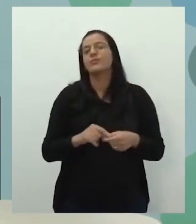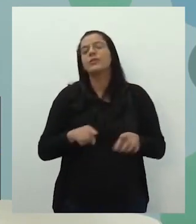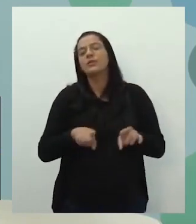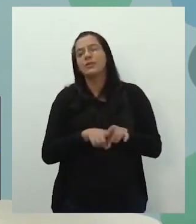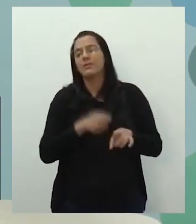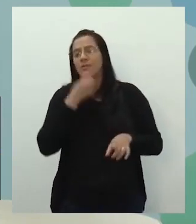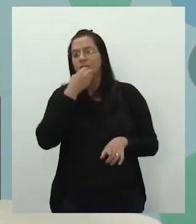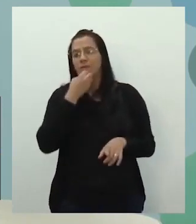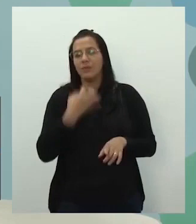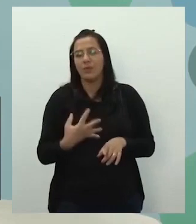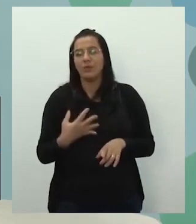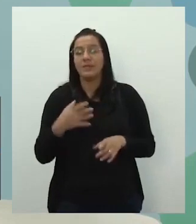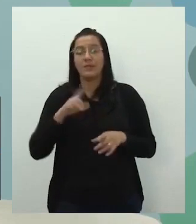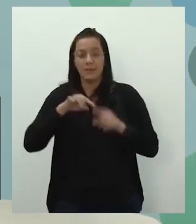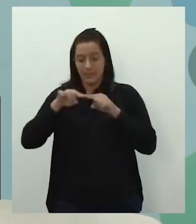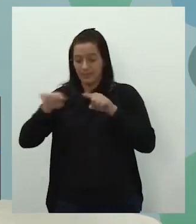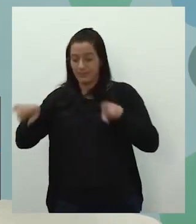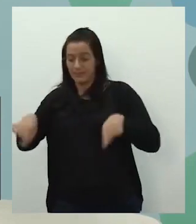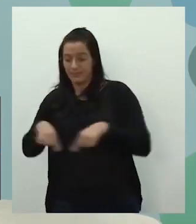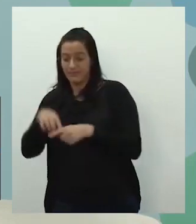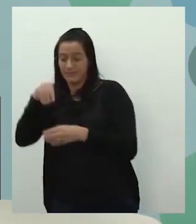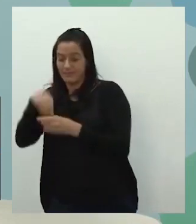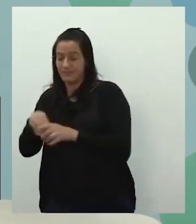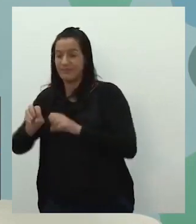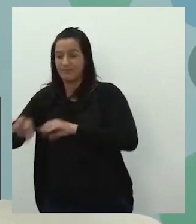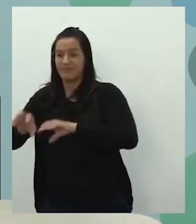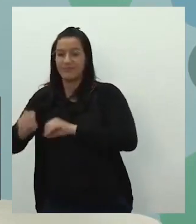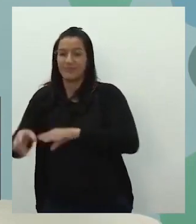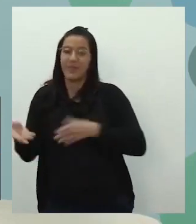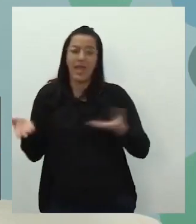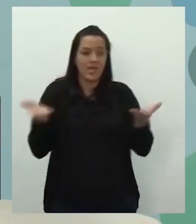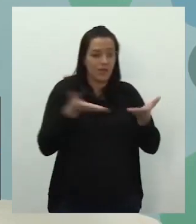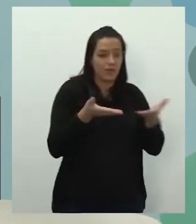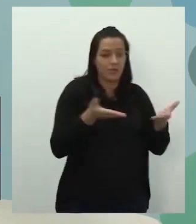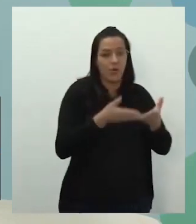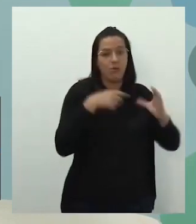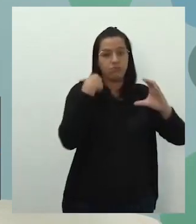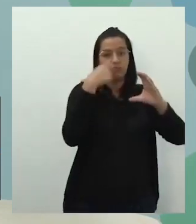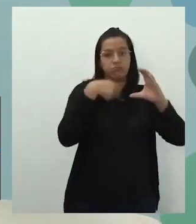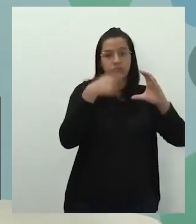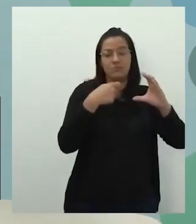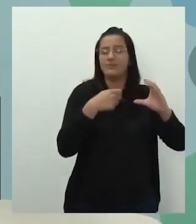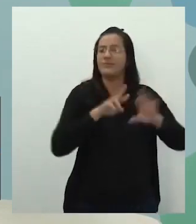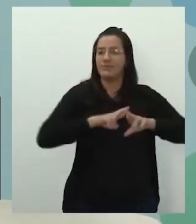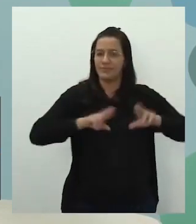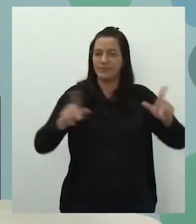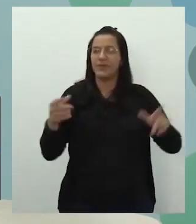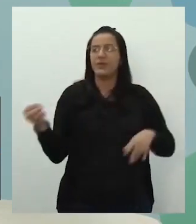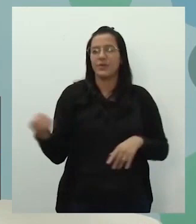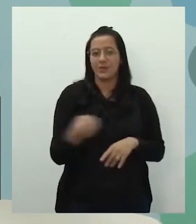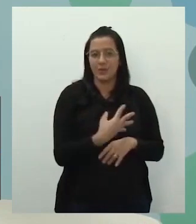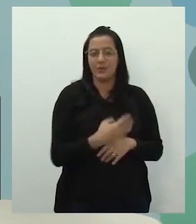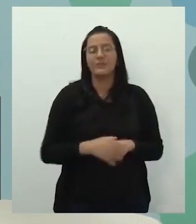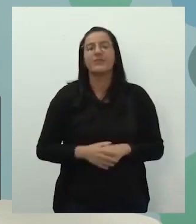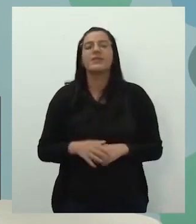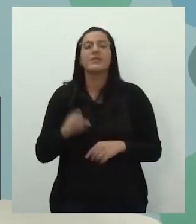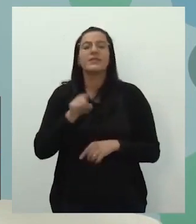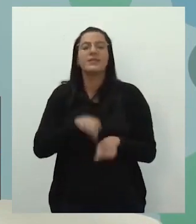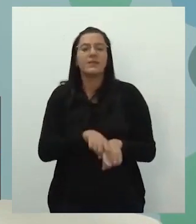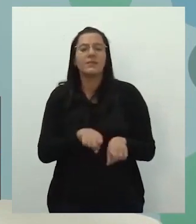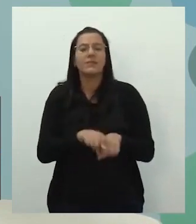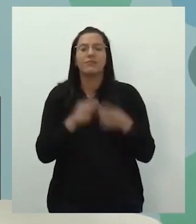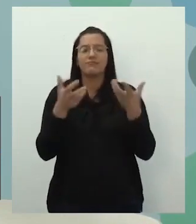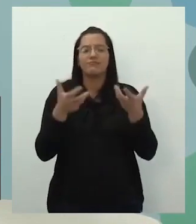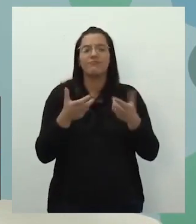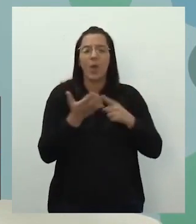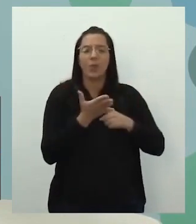estava em sala de aula, é uma coisa totalmente diferente. Então, é uma coisa nova para nós. Outra coisa que eu queria falar, o uso de tecnologia. Às vezes,